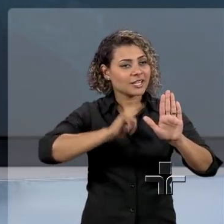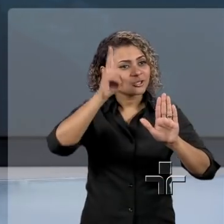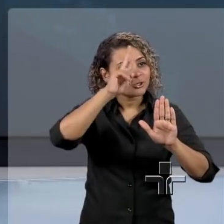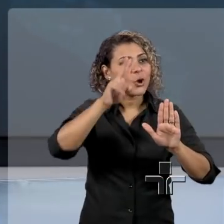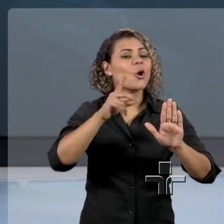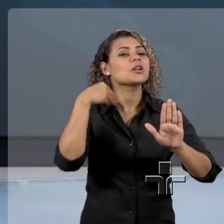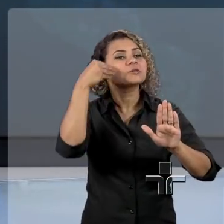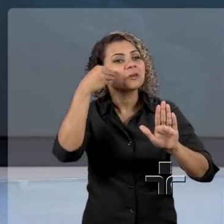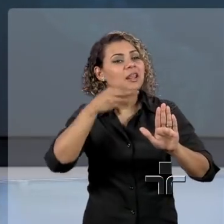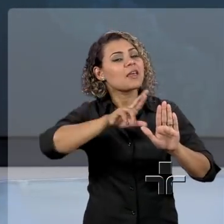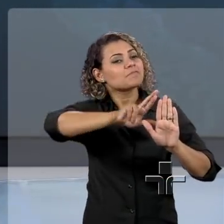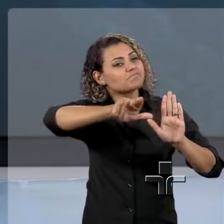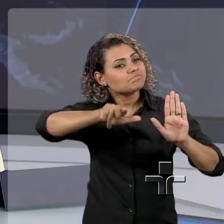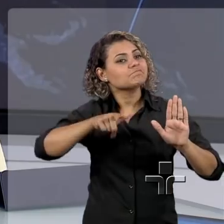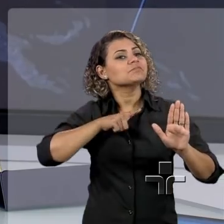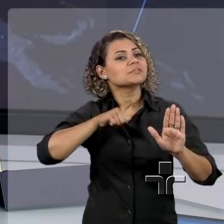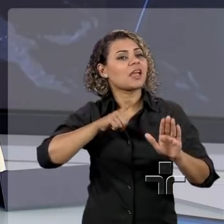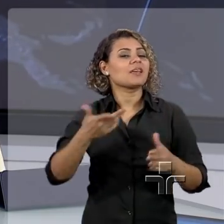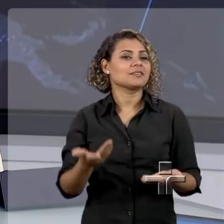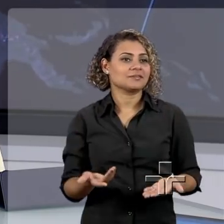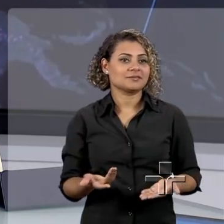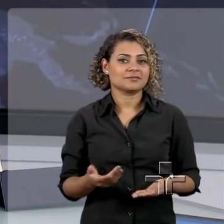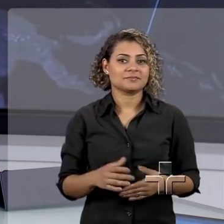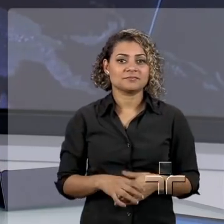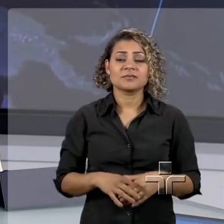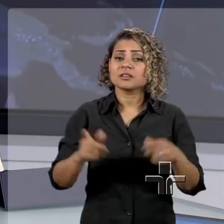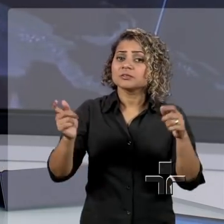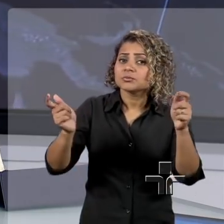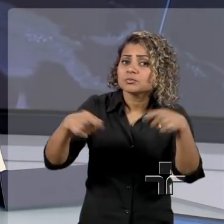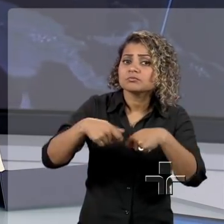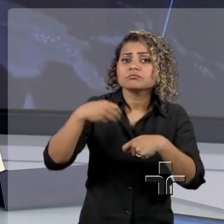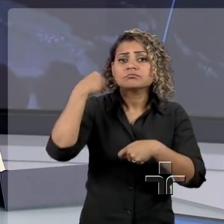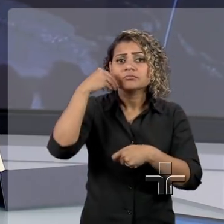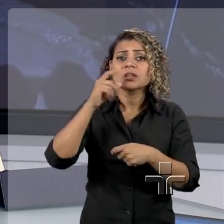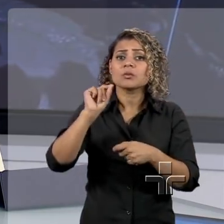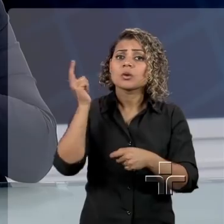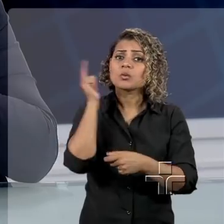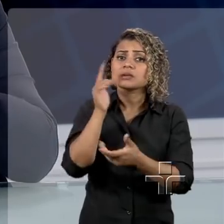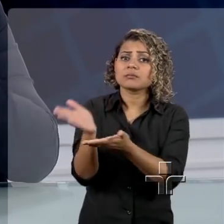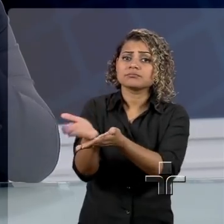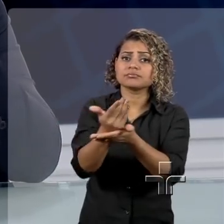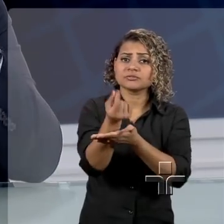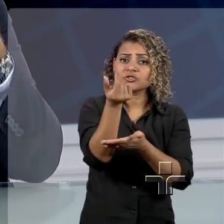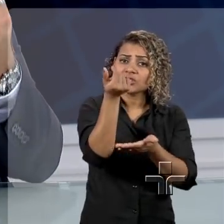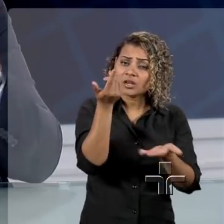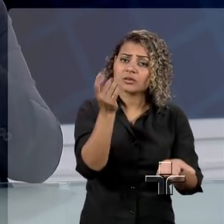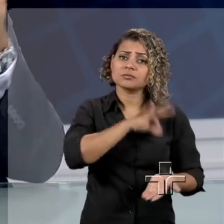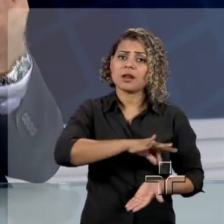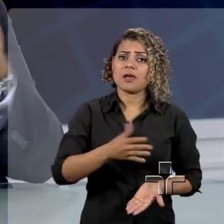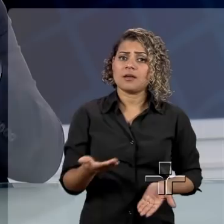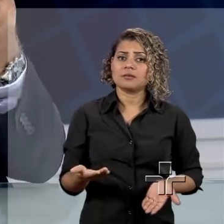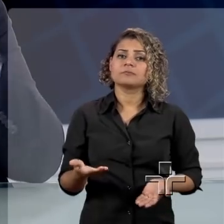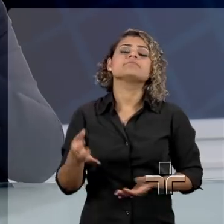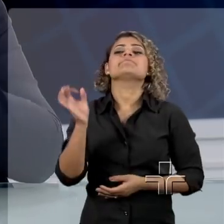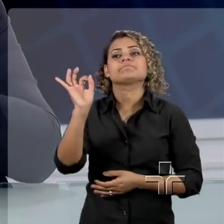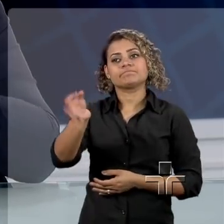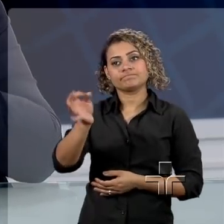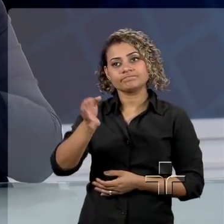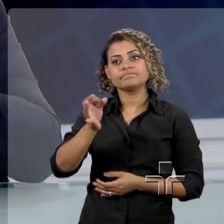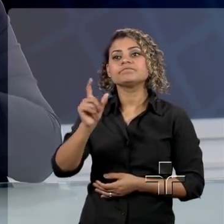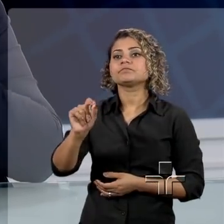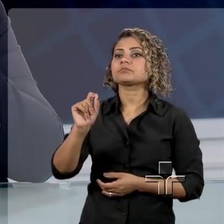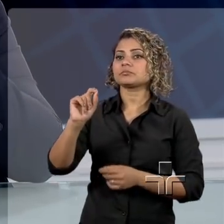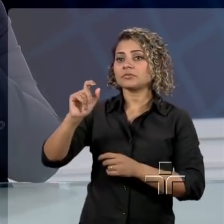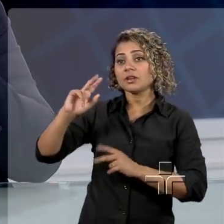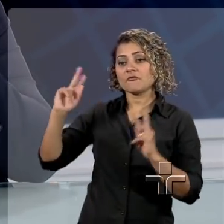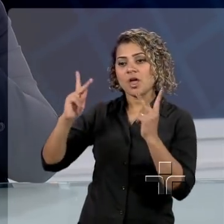e uma experiência. Explorar outras possibilidades, né, que se transformam em renda. Exatamente. O valor humano que está contido em todo